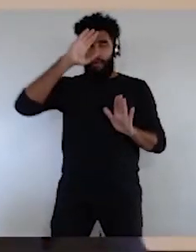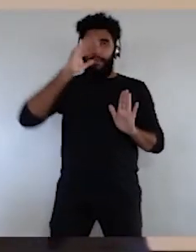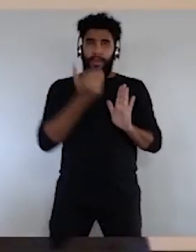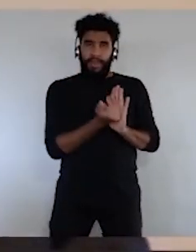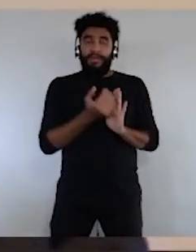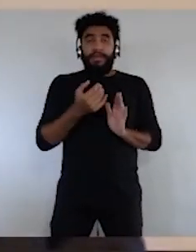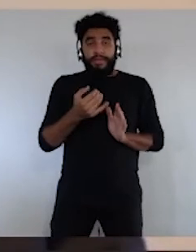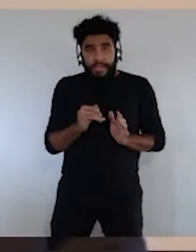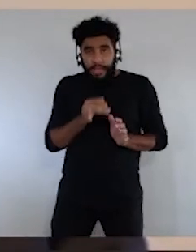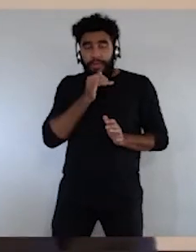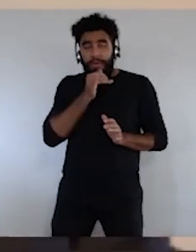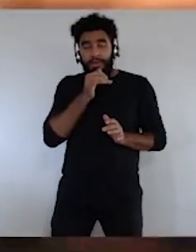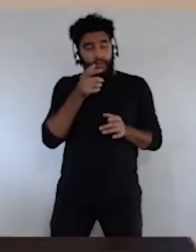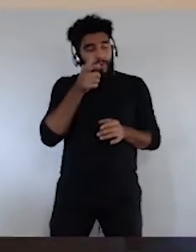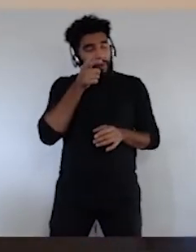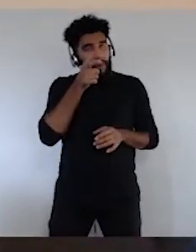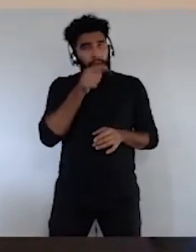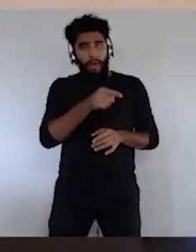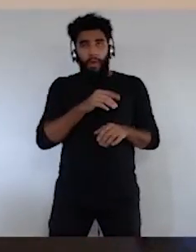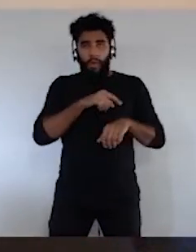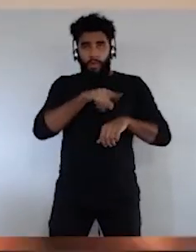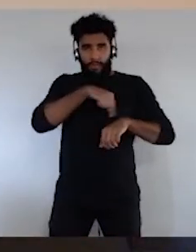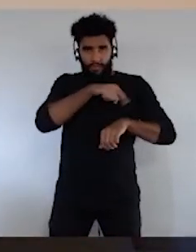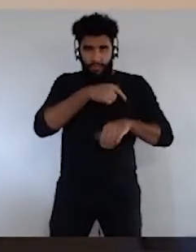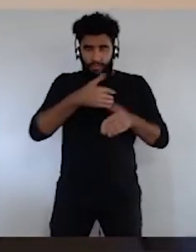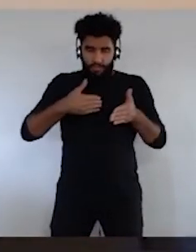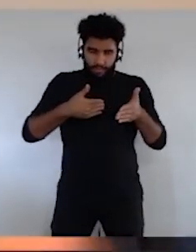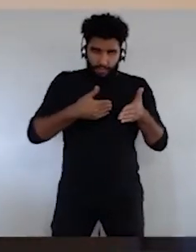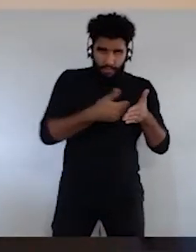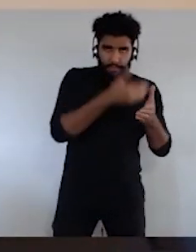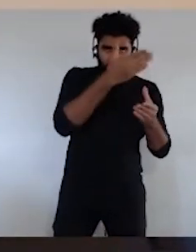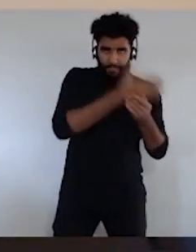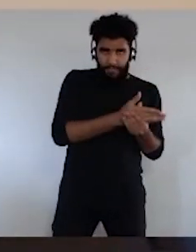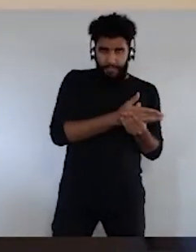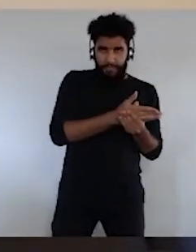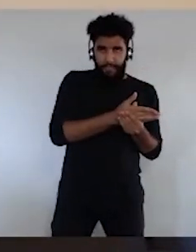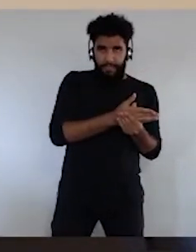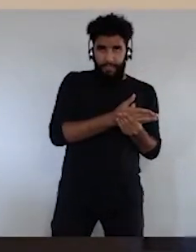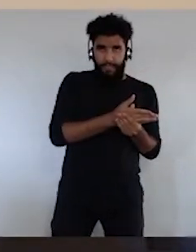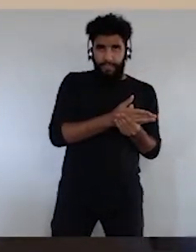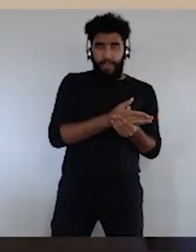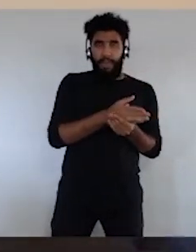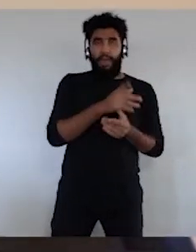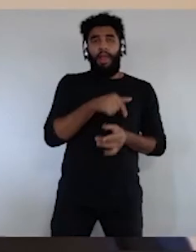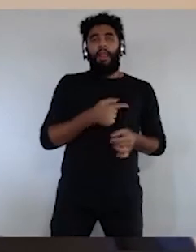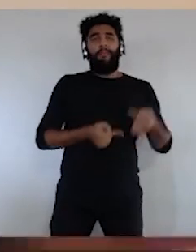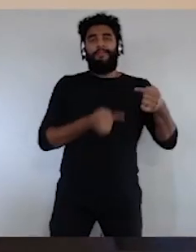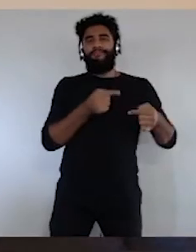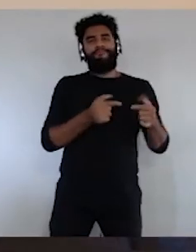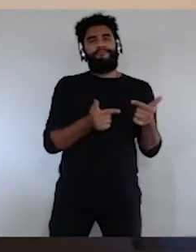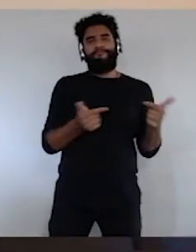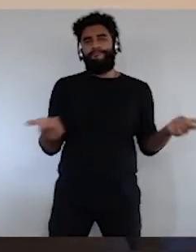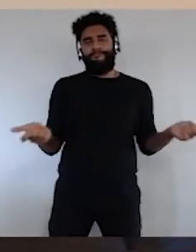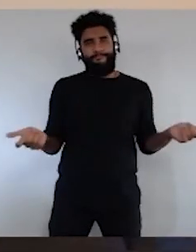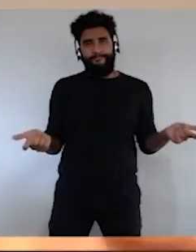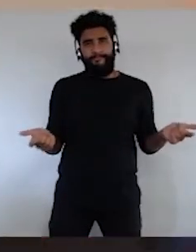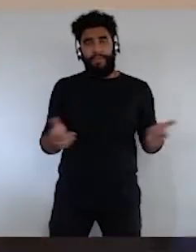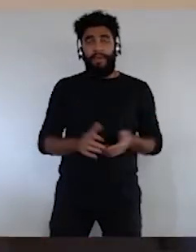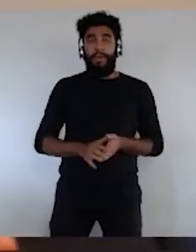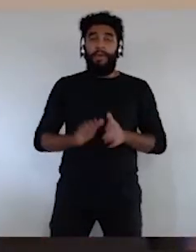nós estamos assistindo, mas que eu acho que isso aí é para um outro painel, essa briga entre recurso especial e recurso